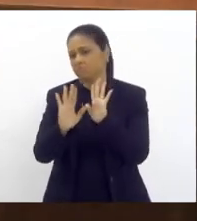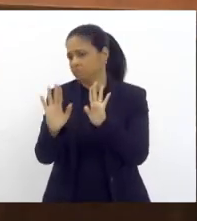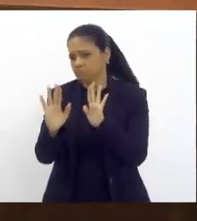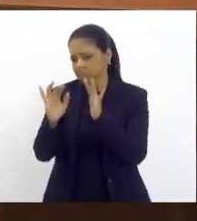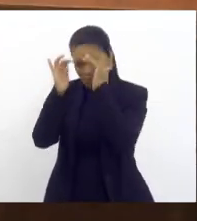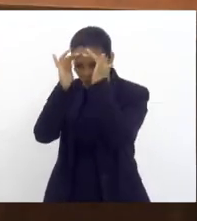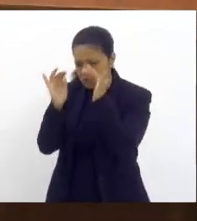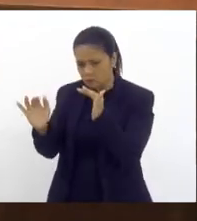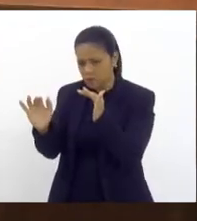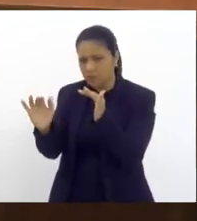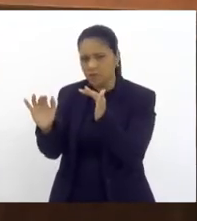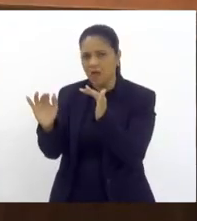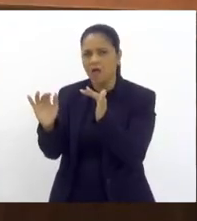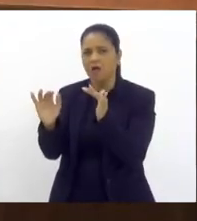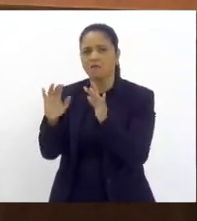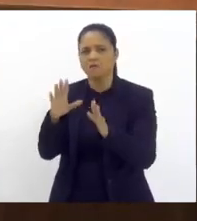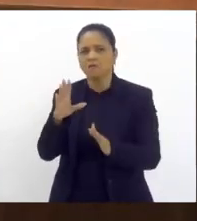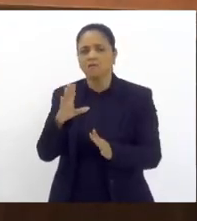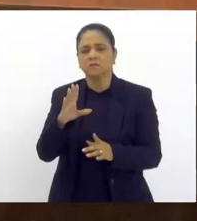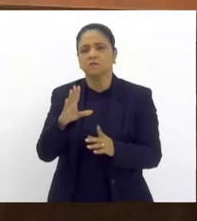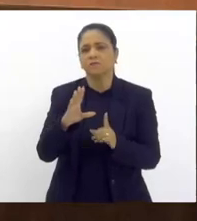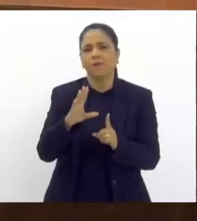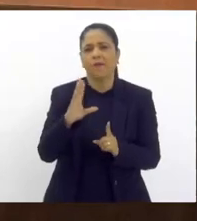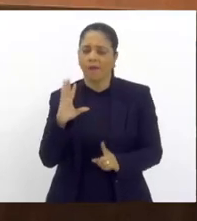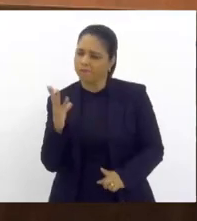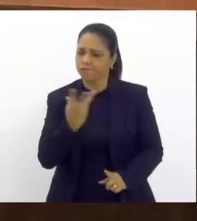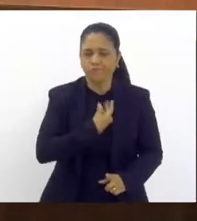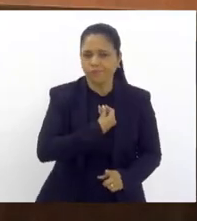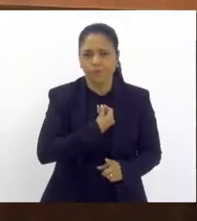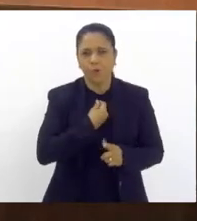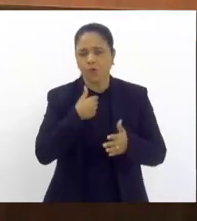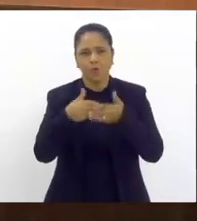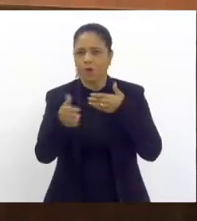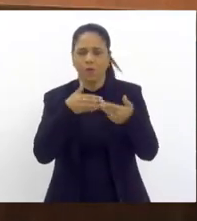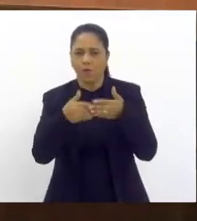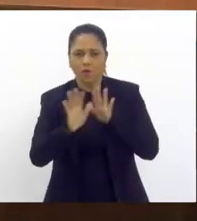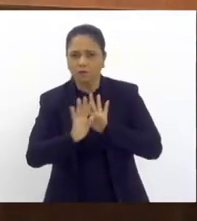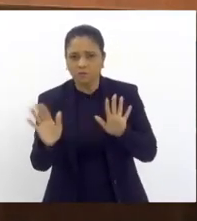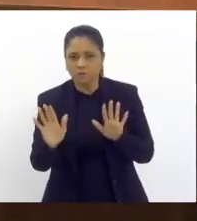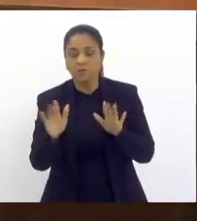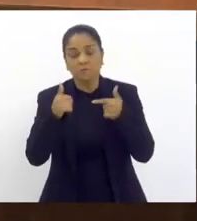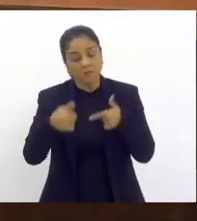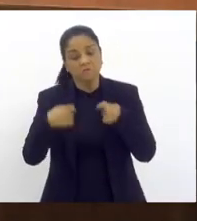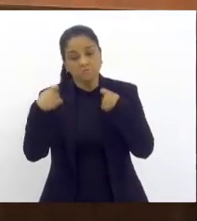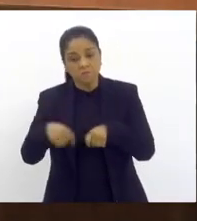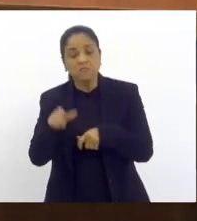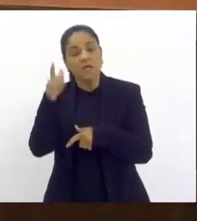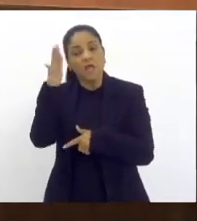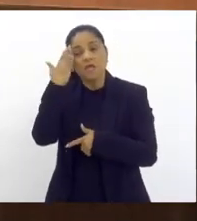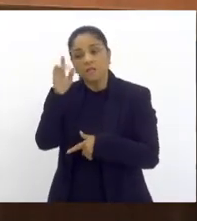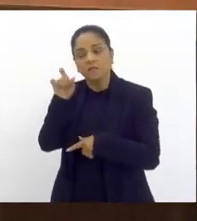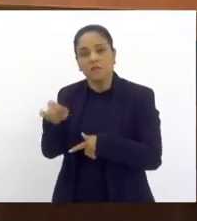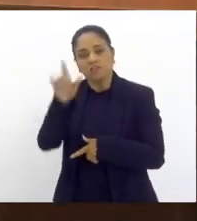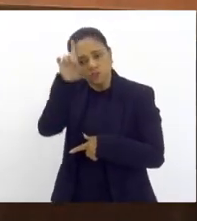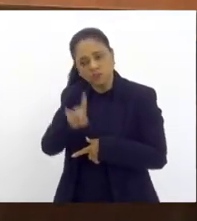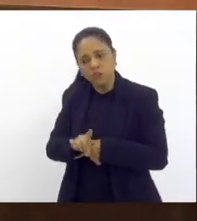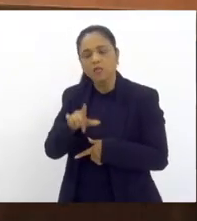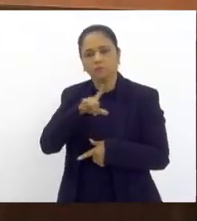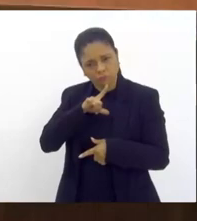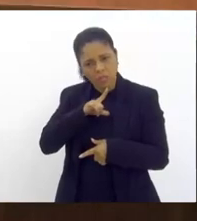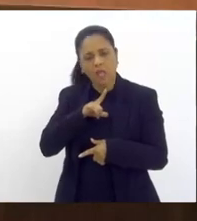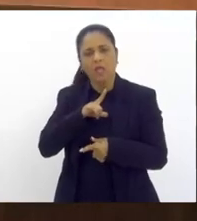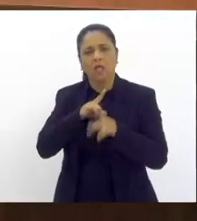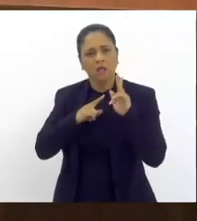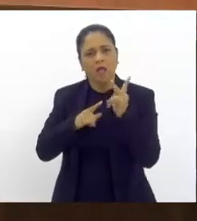acha que é cavalo, você acha que é... a pessoa vai achar o que quiser, mas ele tem que entender que nós também temos nosso direito e são